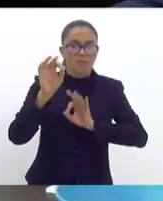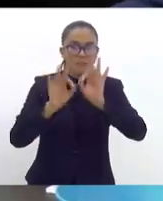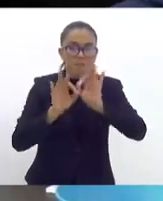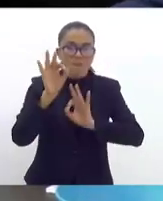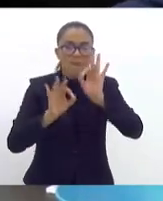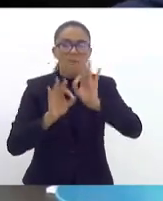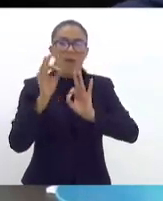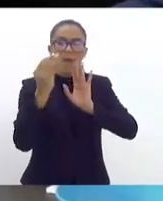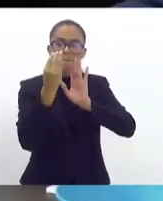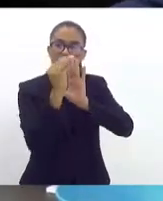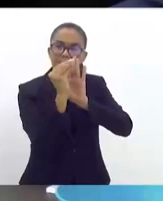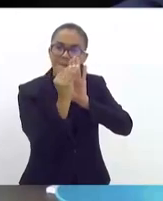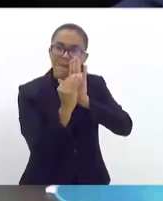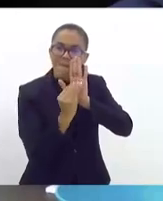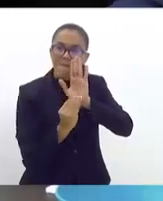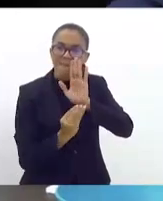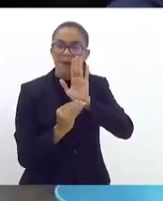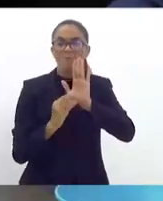grande